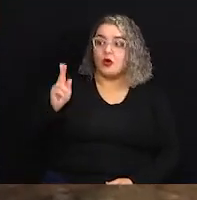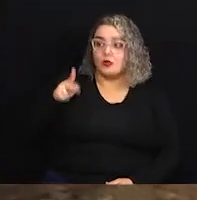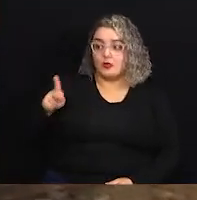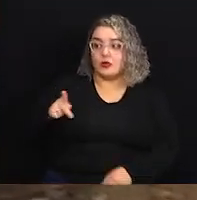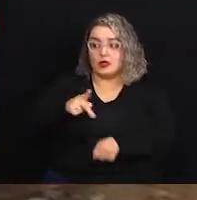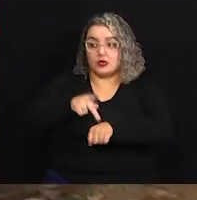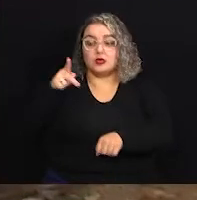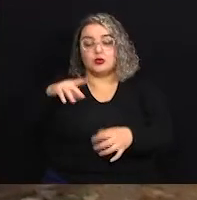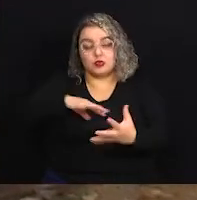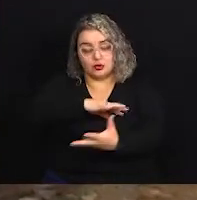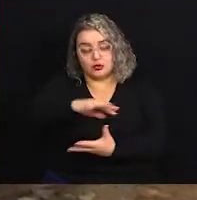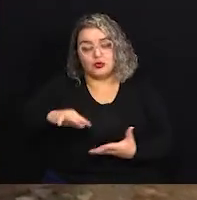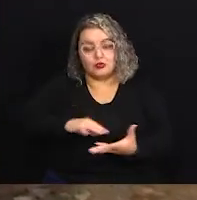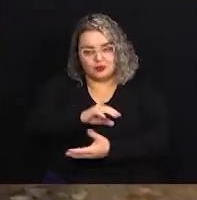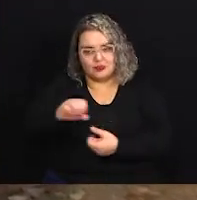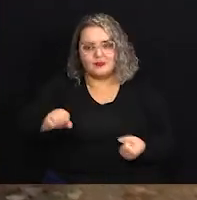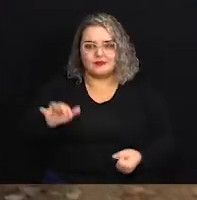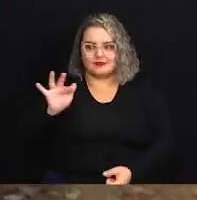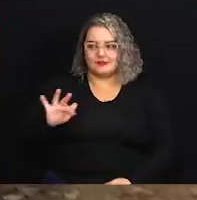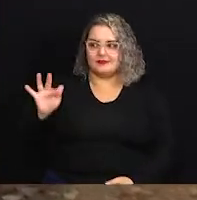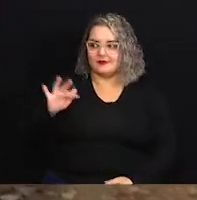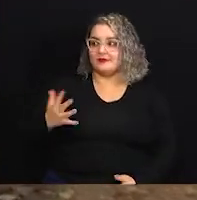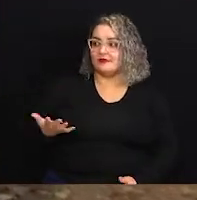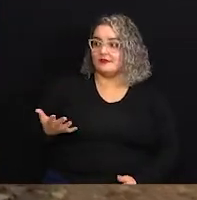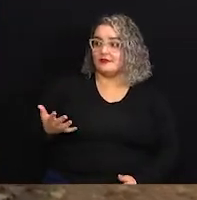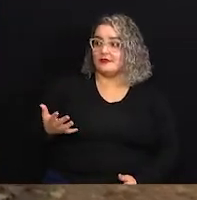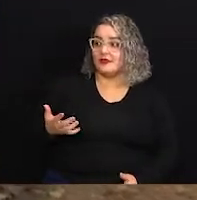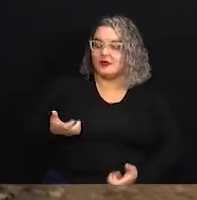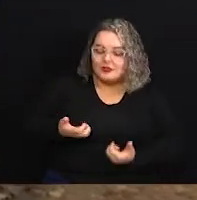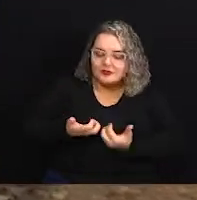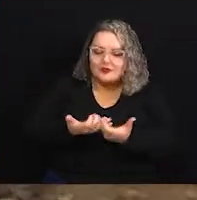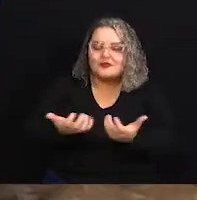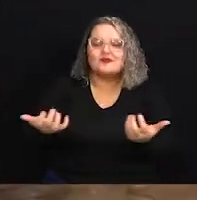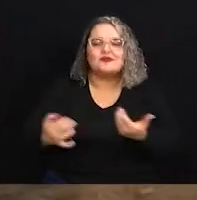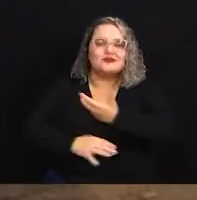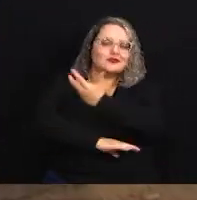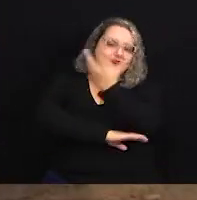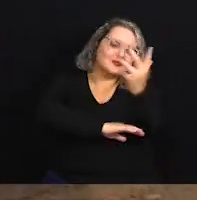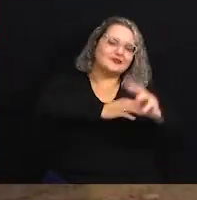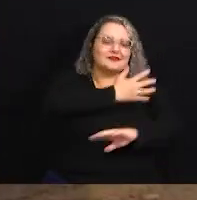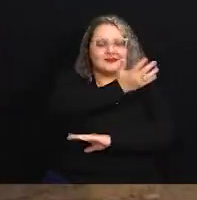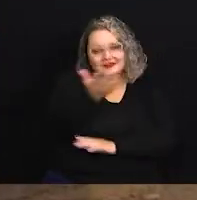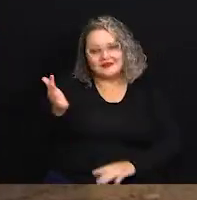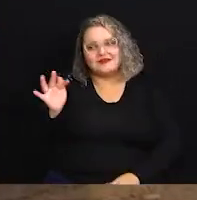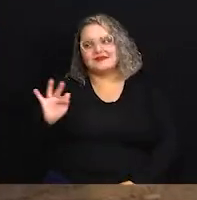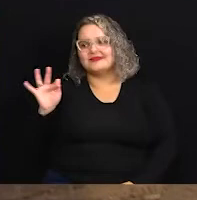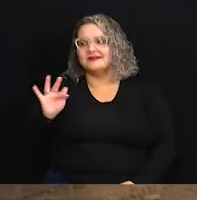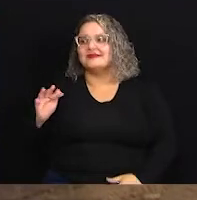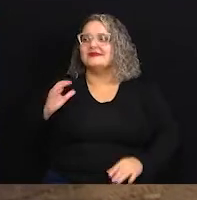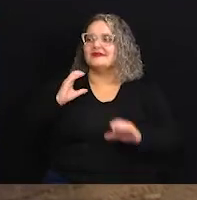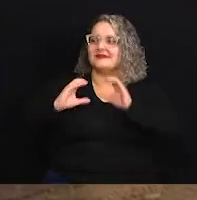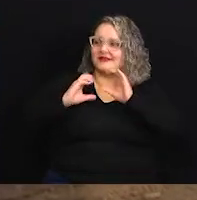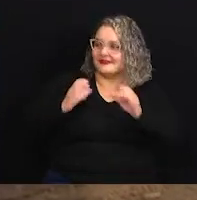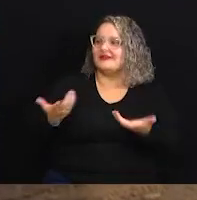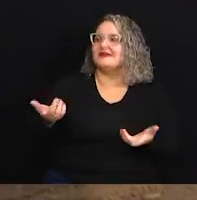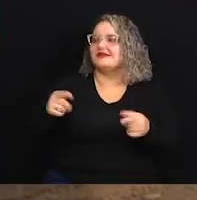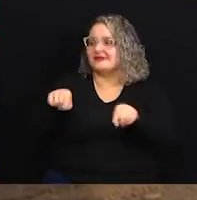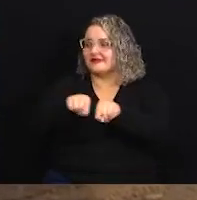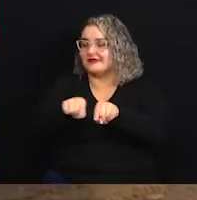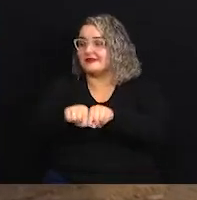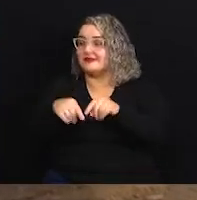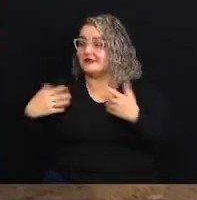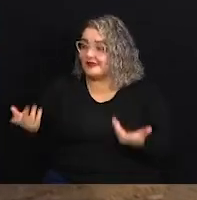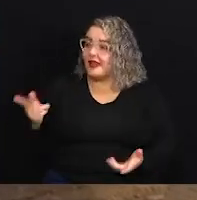em sustentabilidade da universidade. A gente está aqui no jardim da faculdade de comunicação, inclusive,